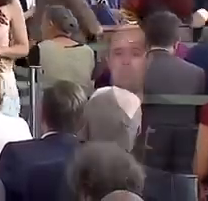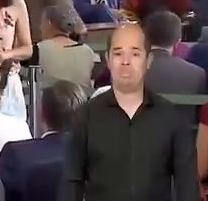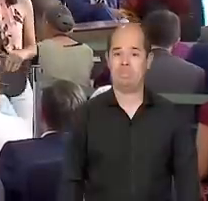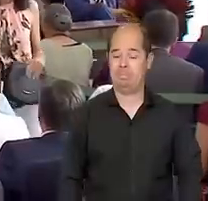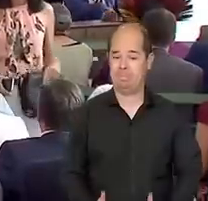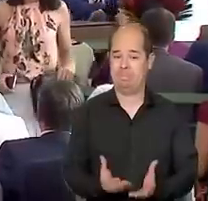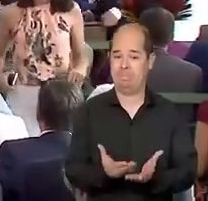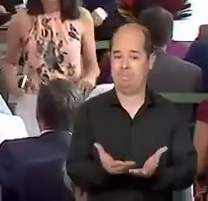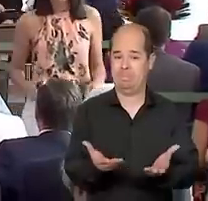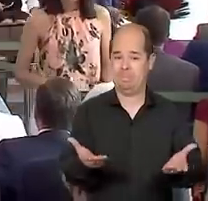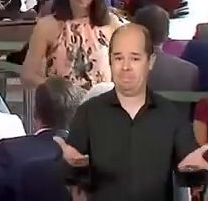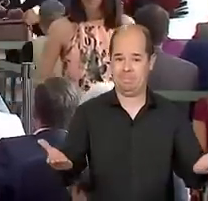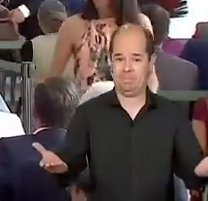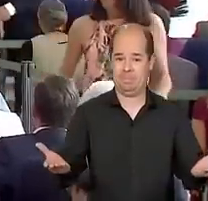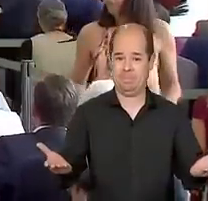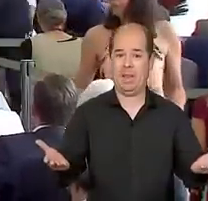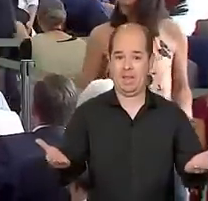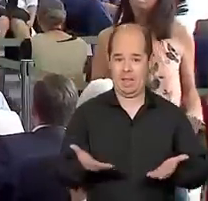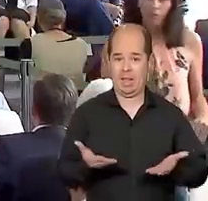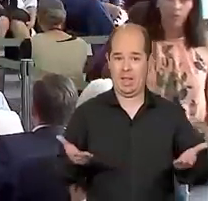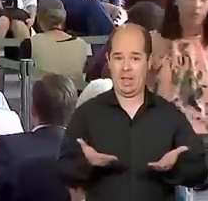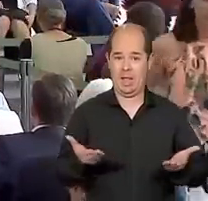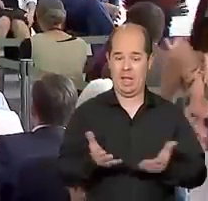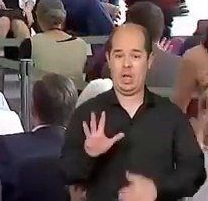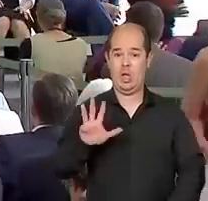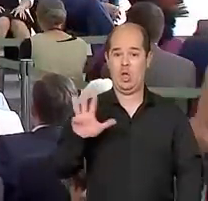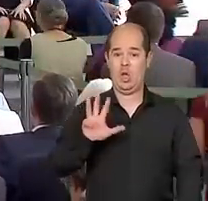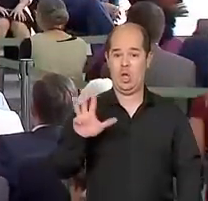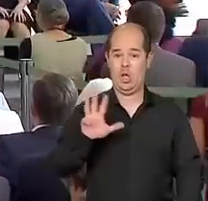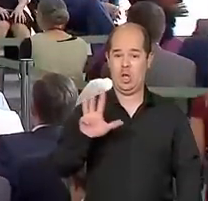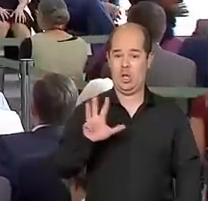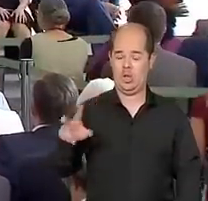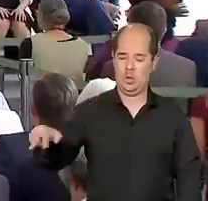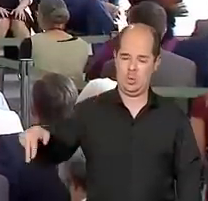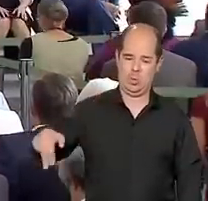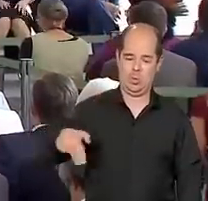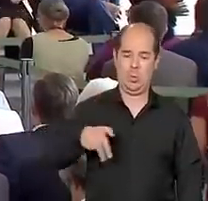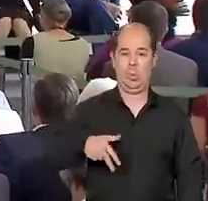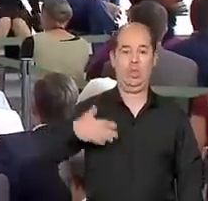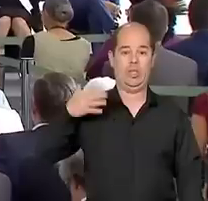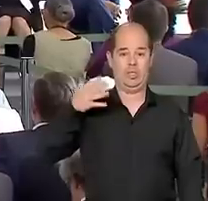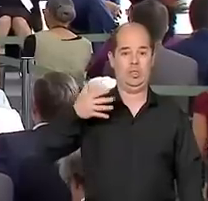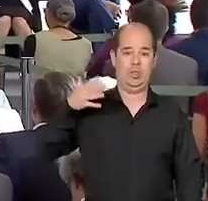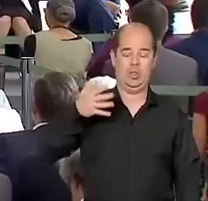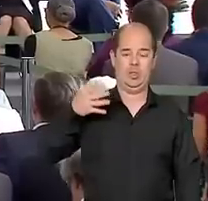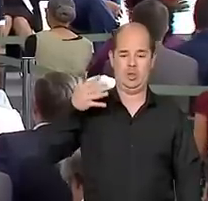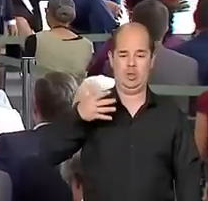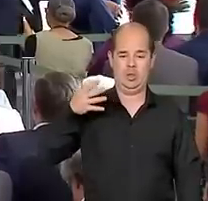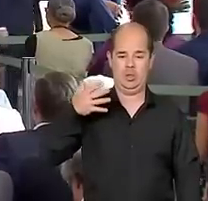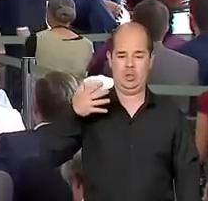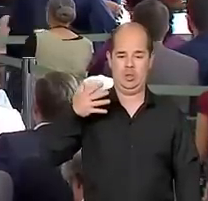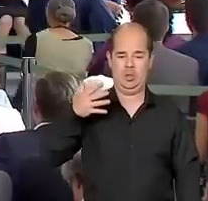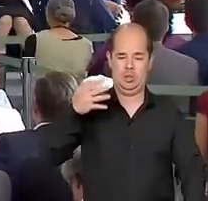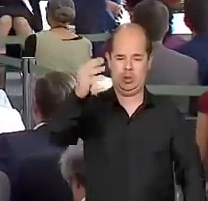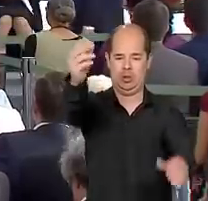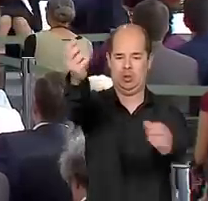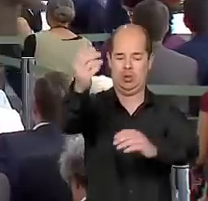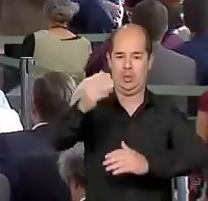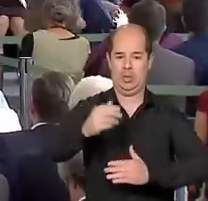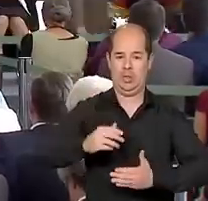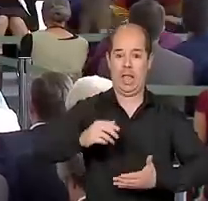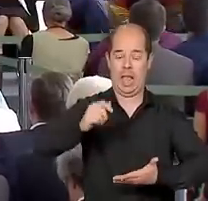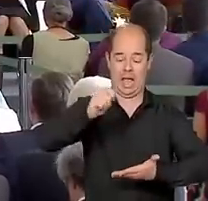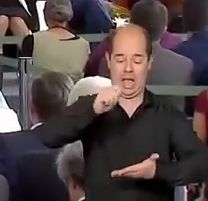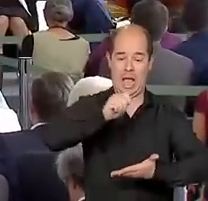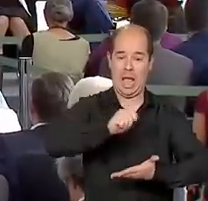Senhoras e senhores, neste momento, o presidente da República, Luiz Inácio Lula da Silva, assina os seguintes